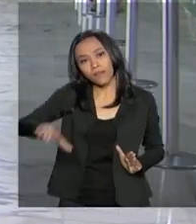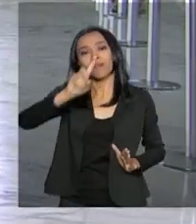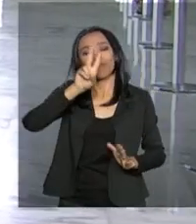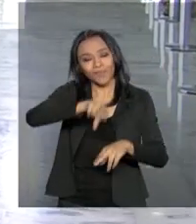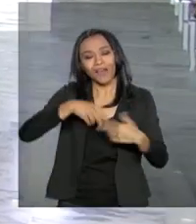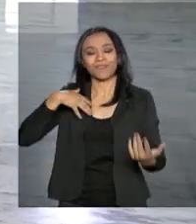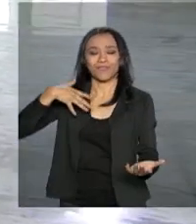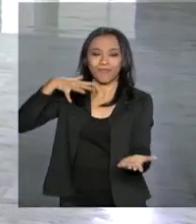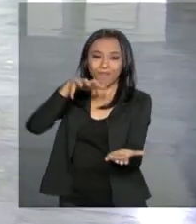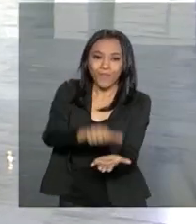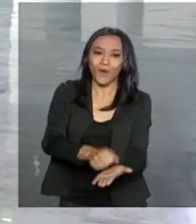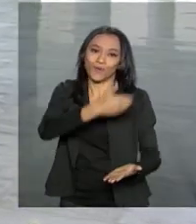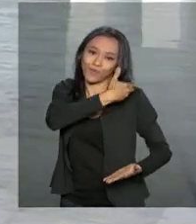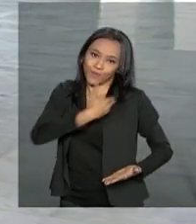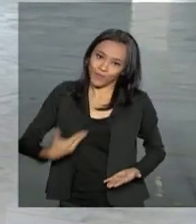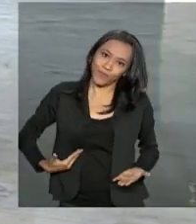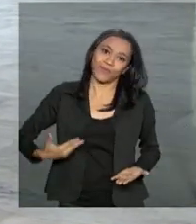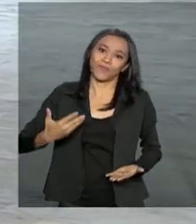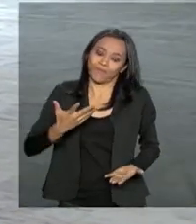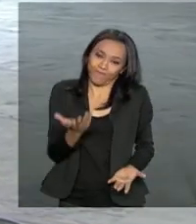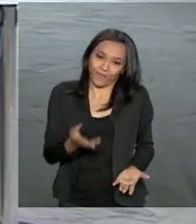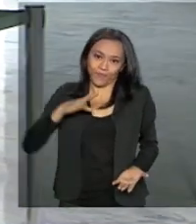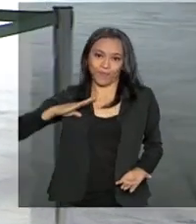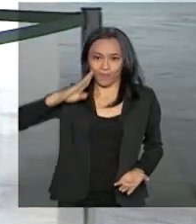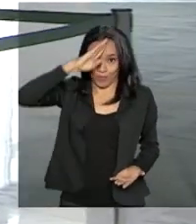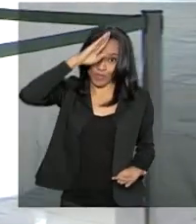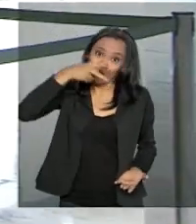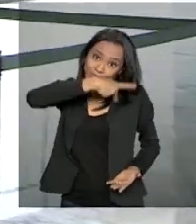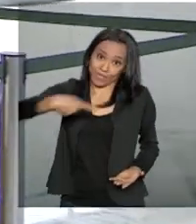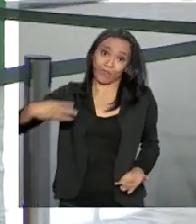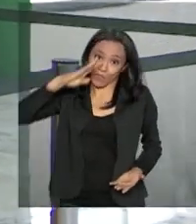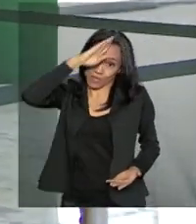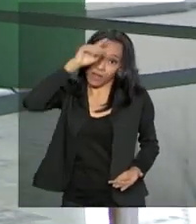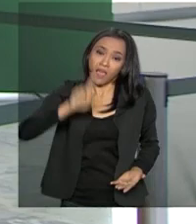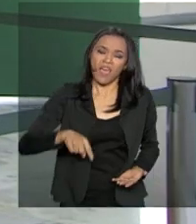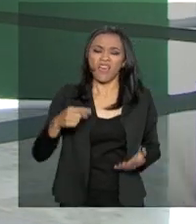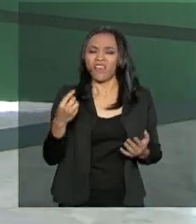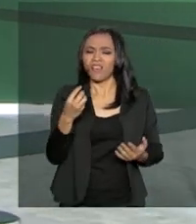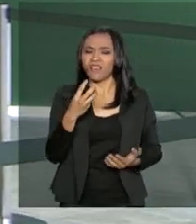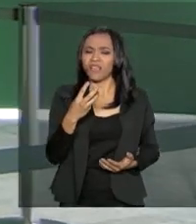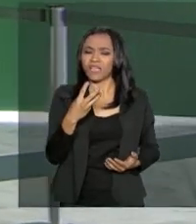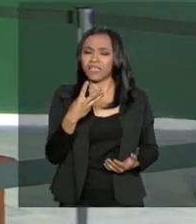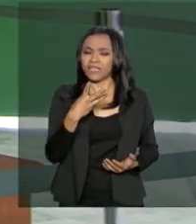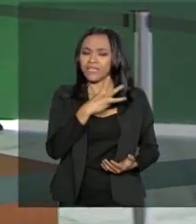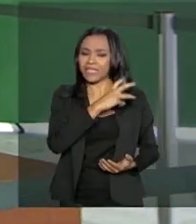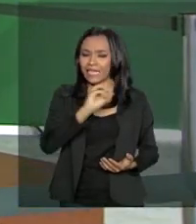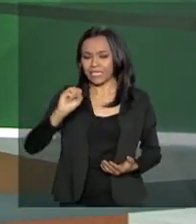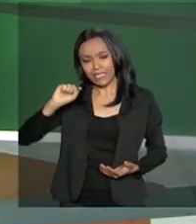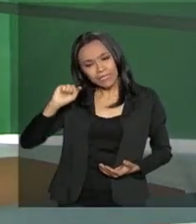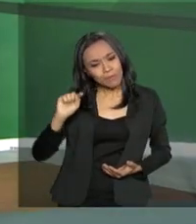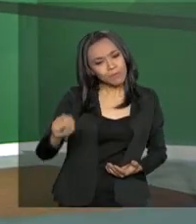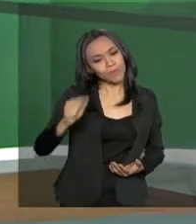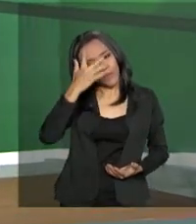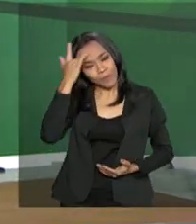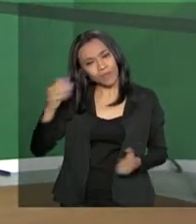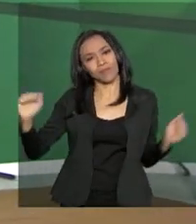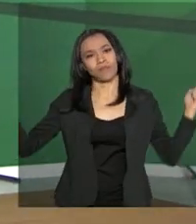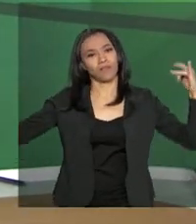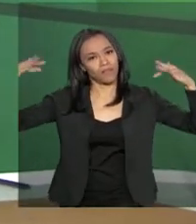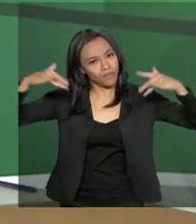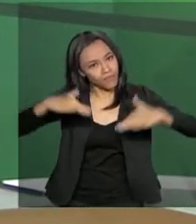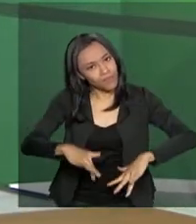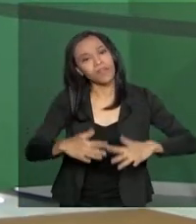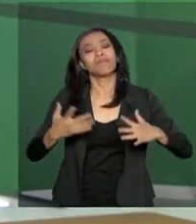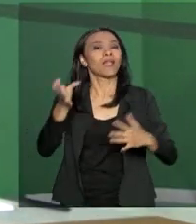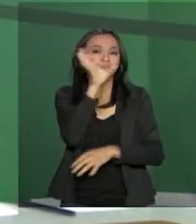dia 1º de janeiro a expectativa de público é de no mínimo 300 mil pessoas que 300 mil pessoas venham que pressionada para com essa posse